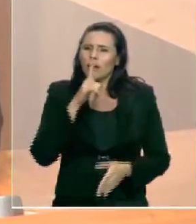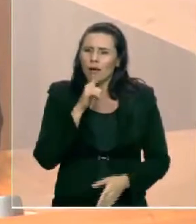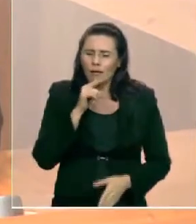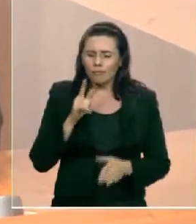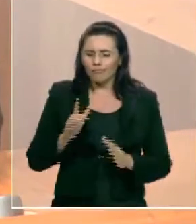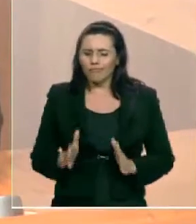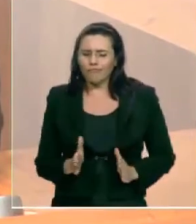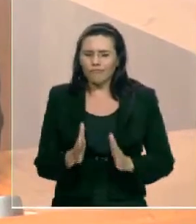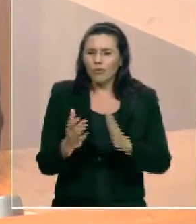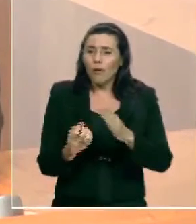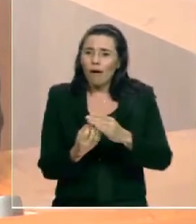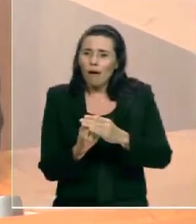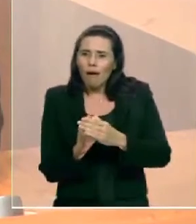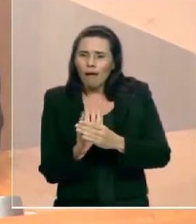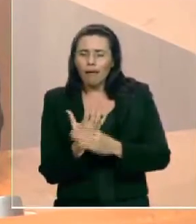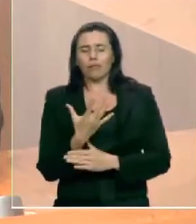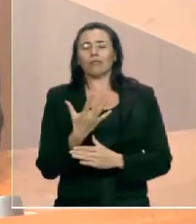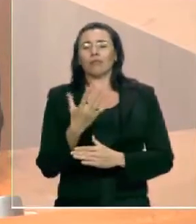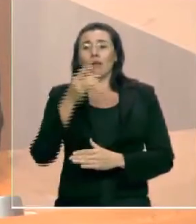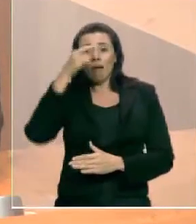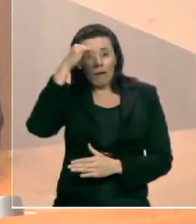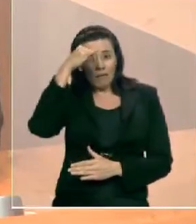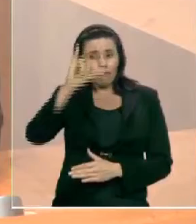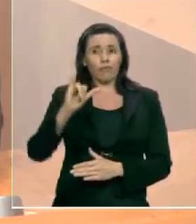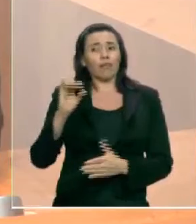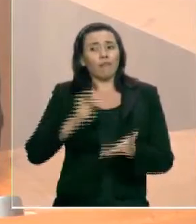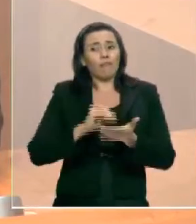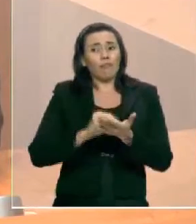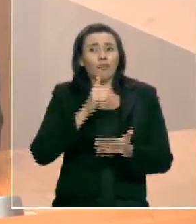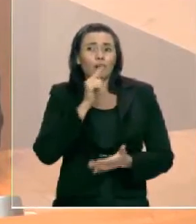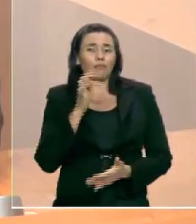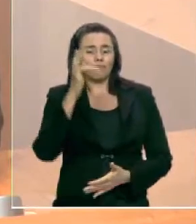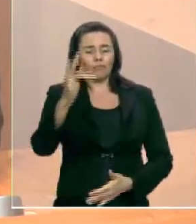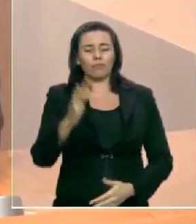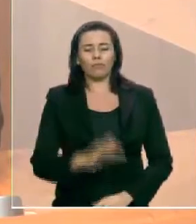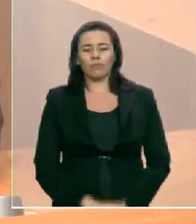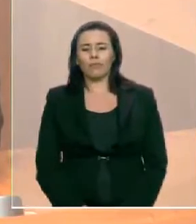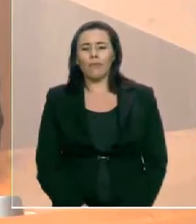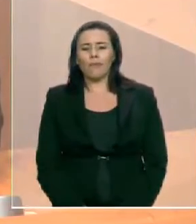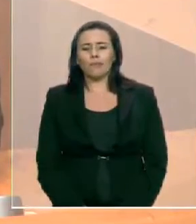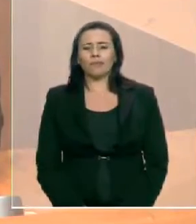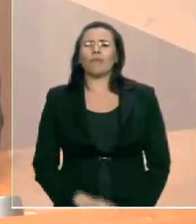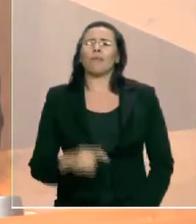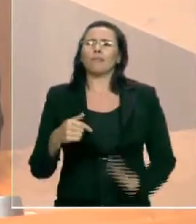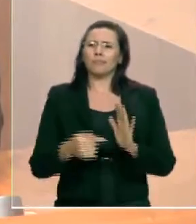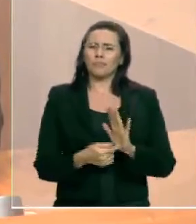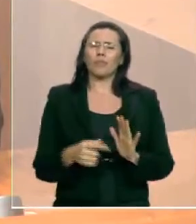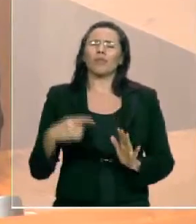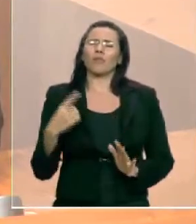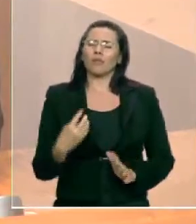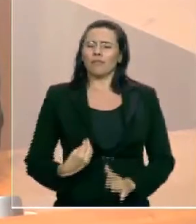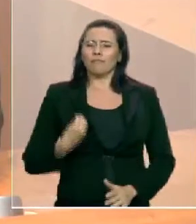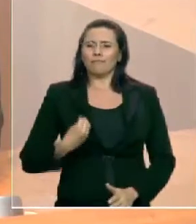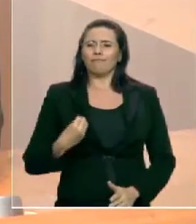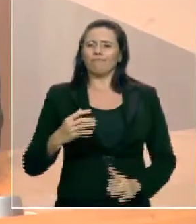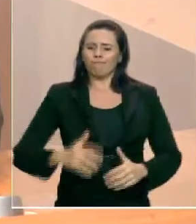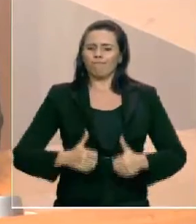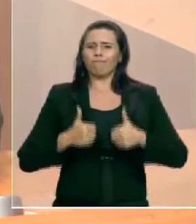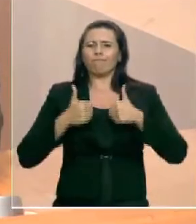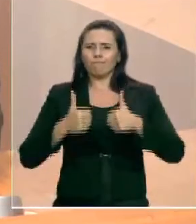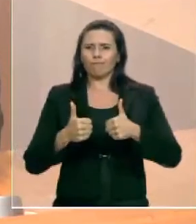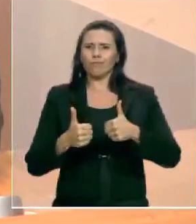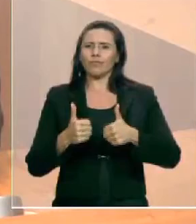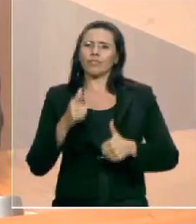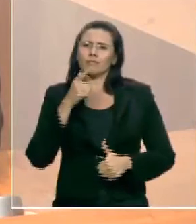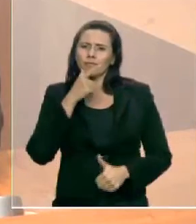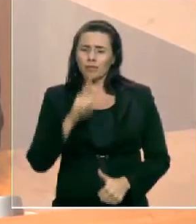investimento, mas tudo para a gente obter qualidade, para a gente obter êxito, tem que